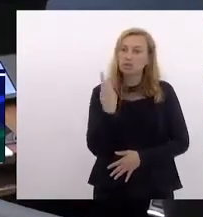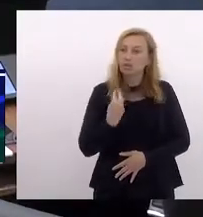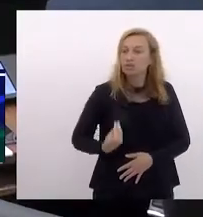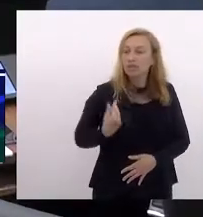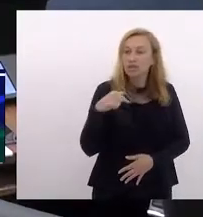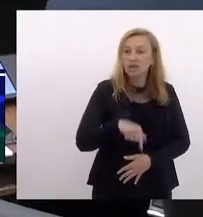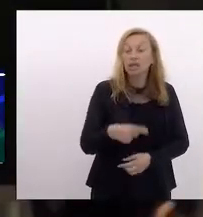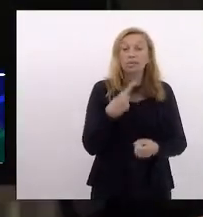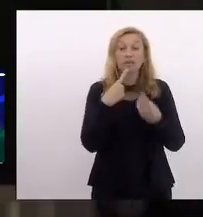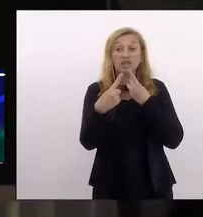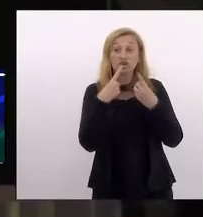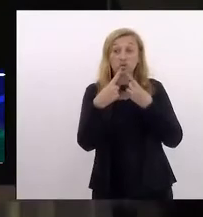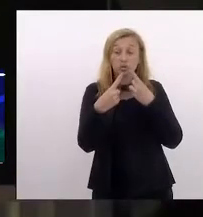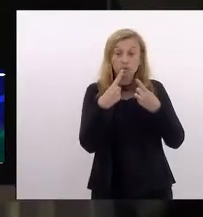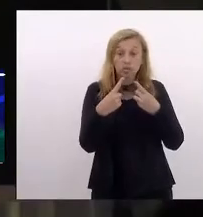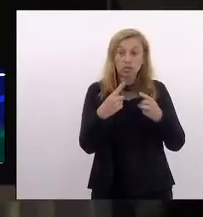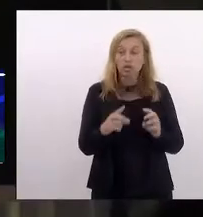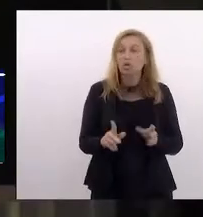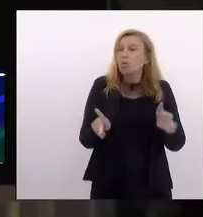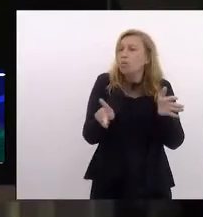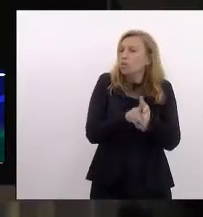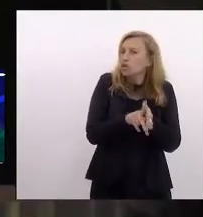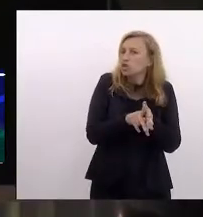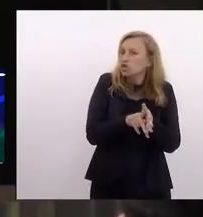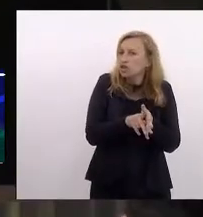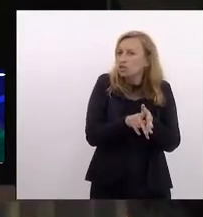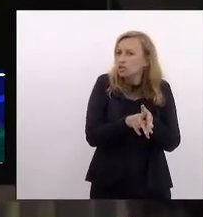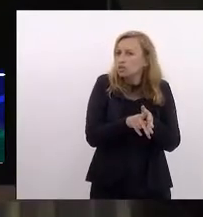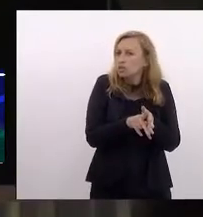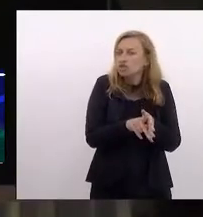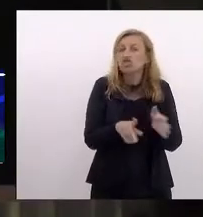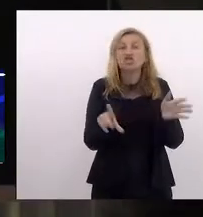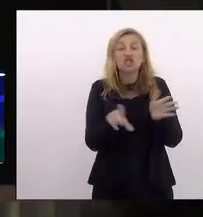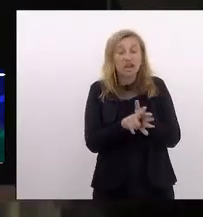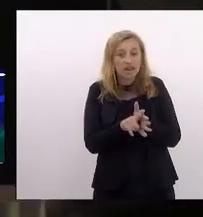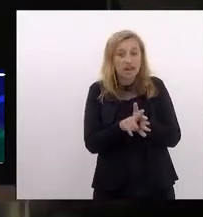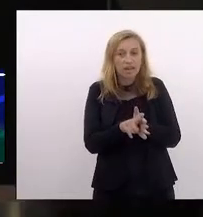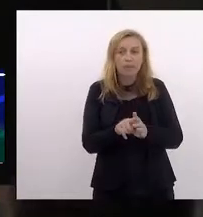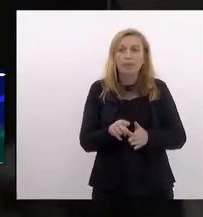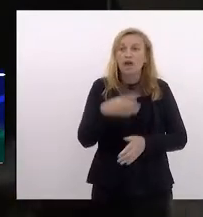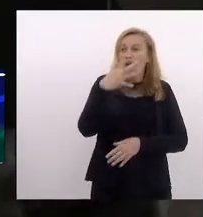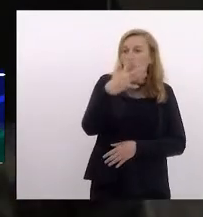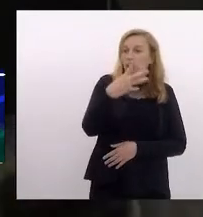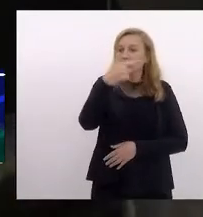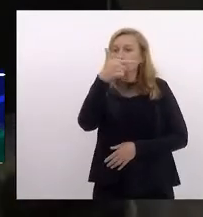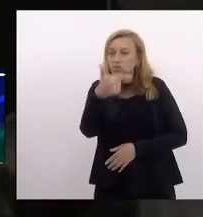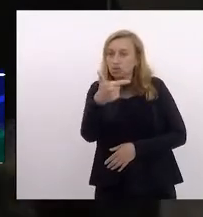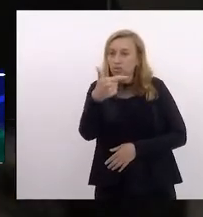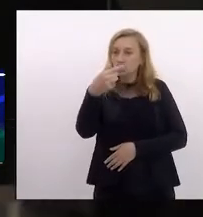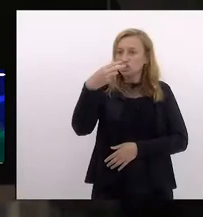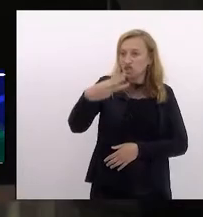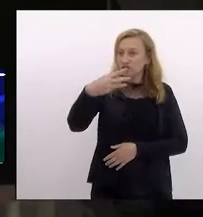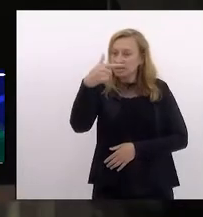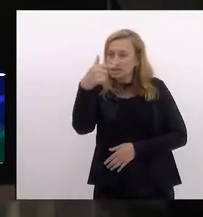estamos aqui para discutir acerca do Projeto de Lei 42